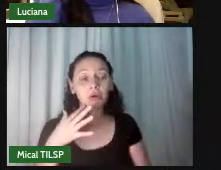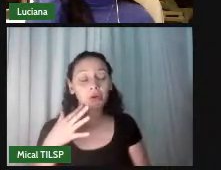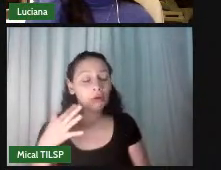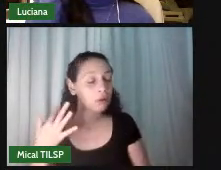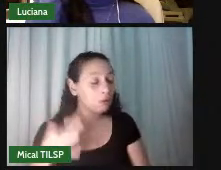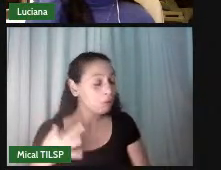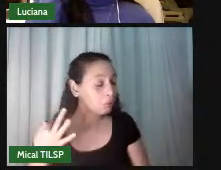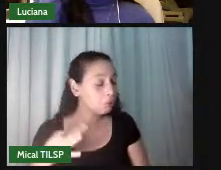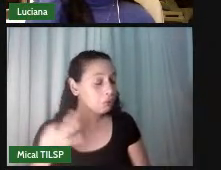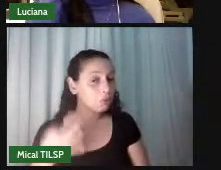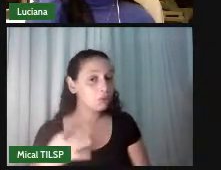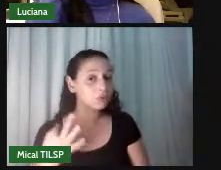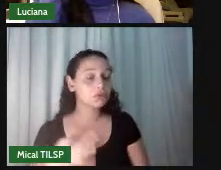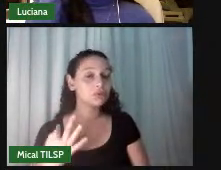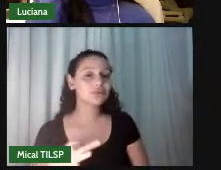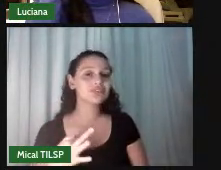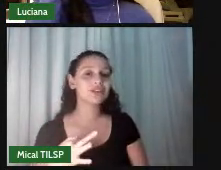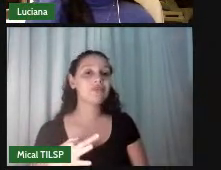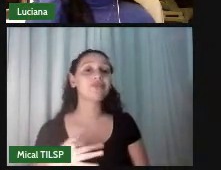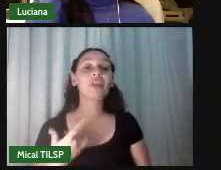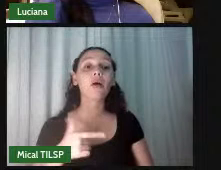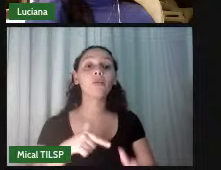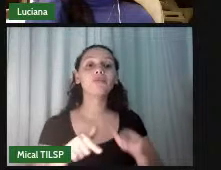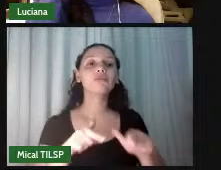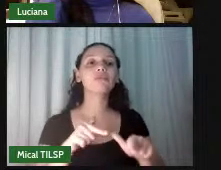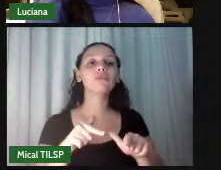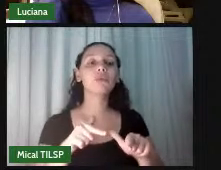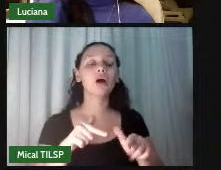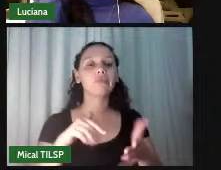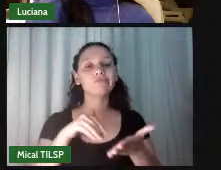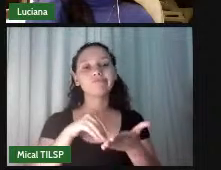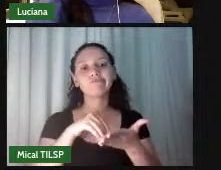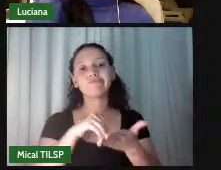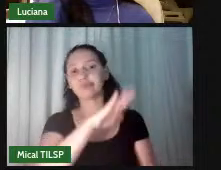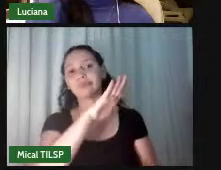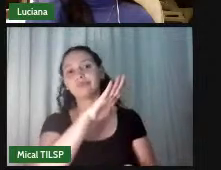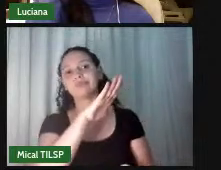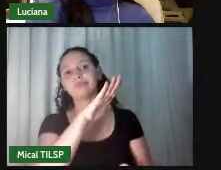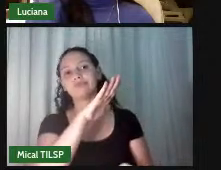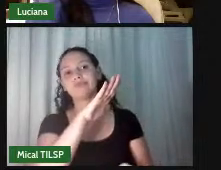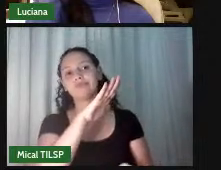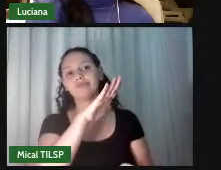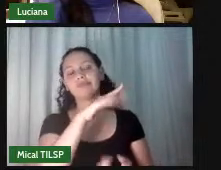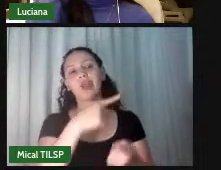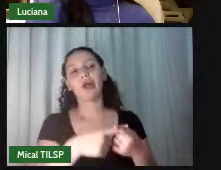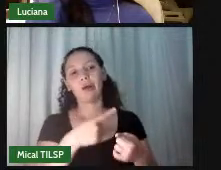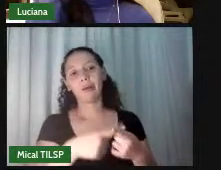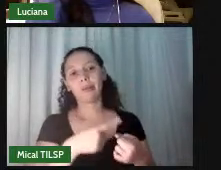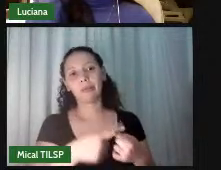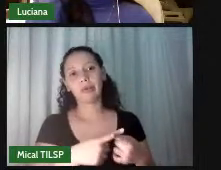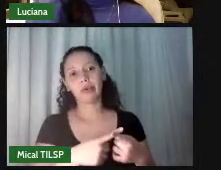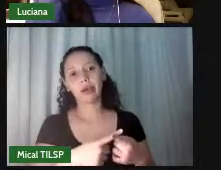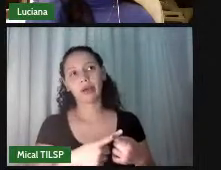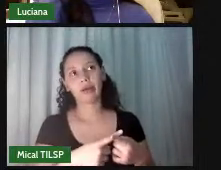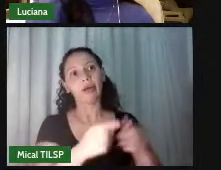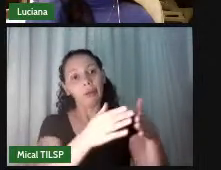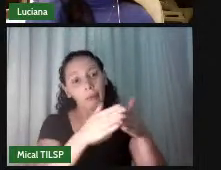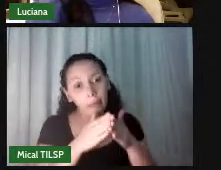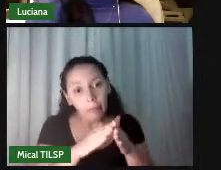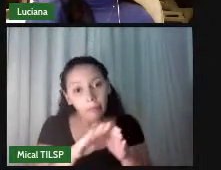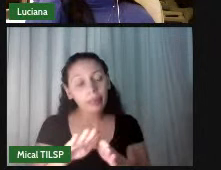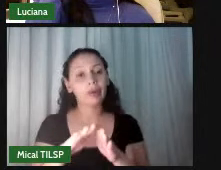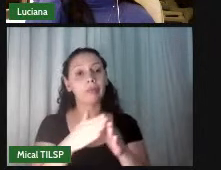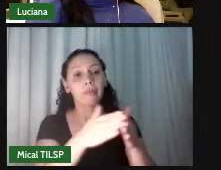toda, e teve como conclusão sua demissão, tá? Por conta dos vários atestados, toda hora ele ia lá, comprava